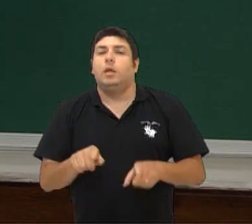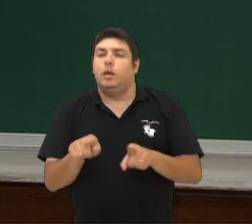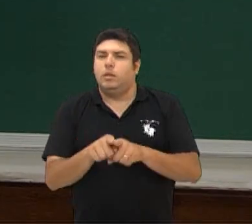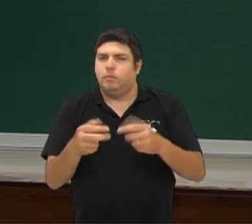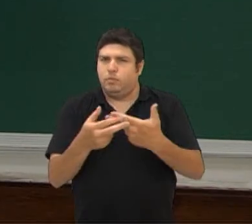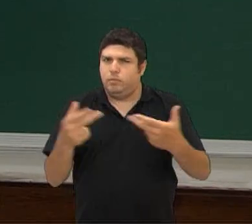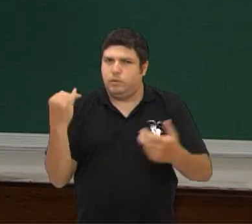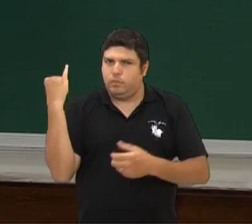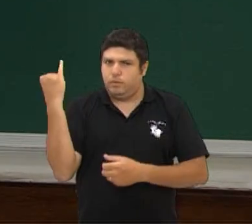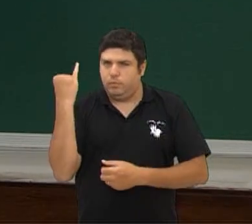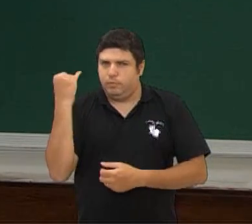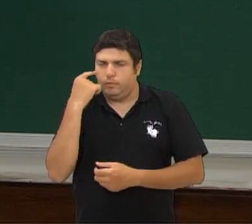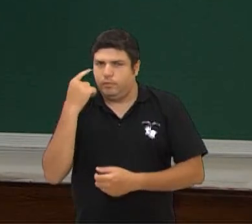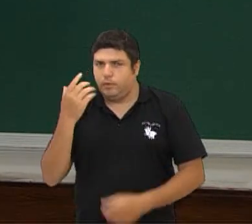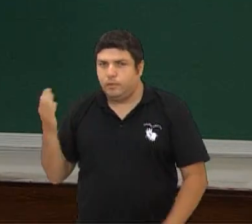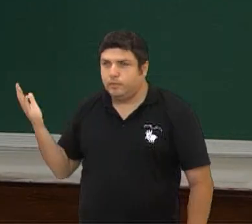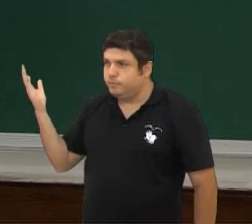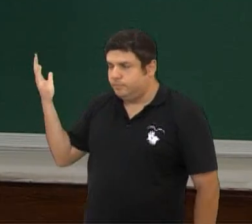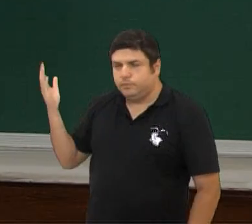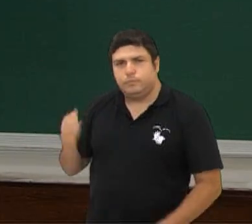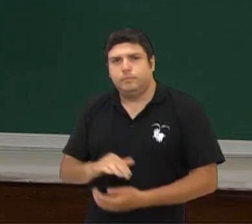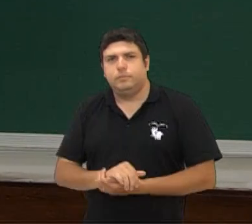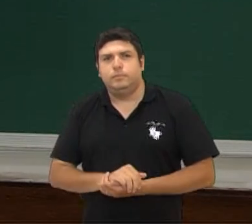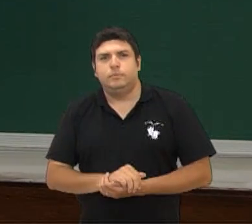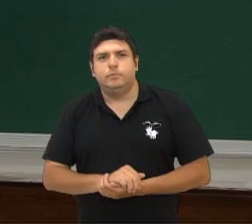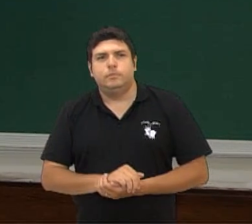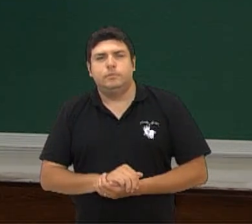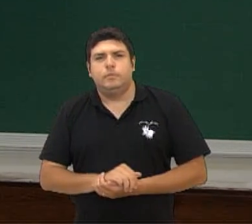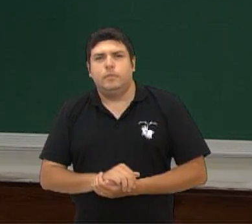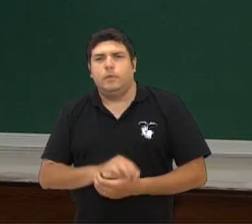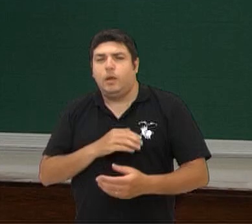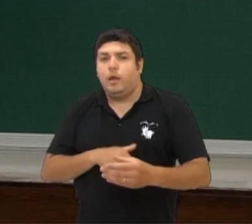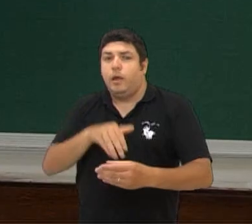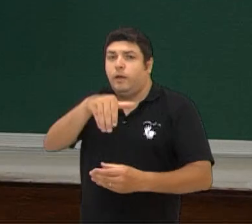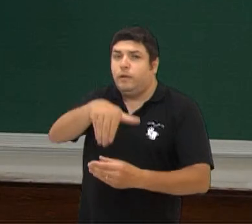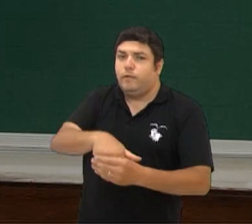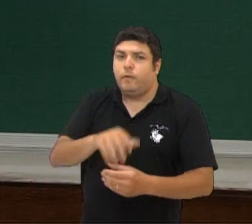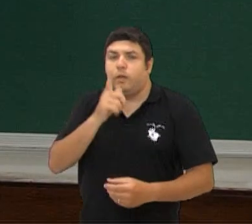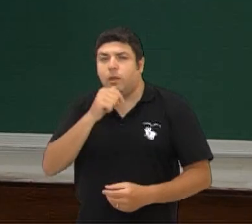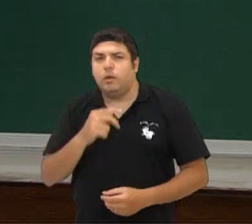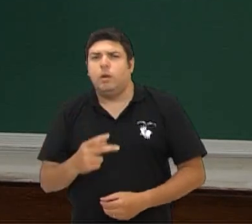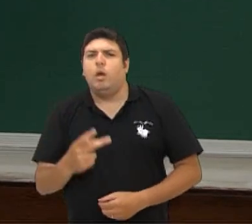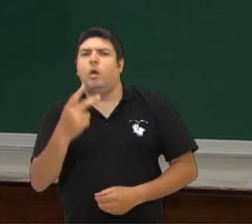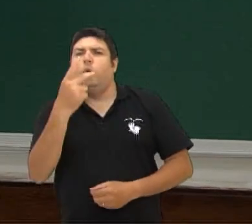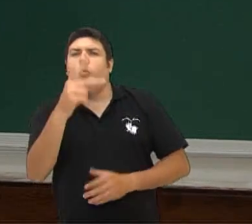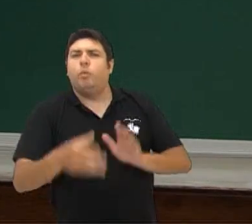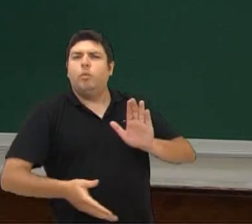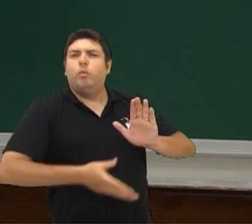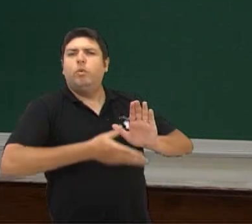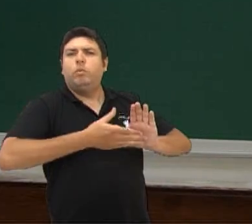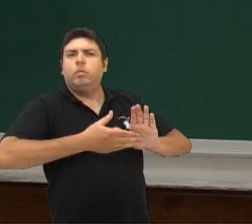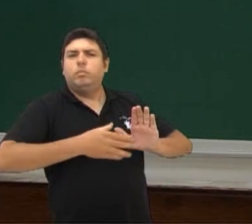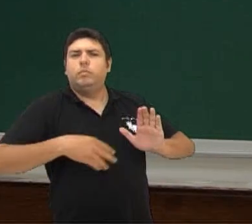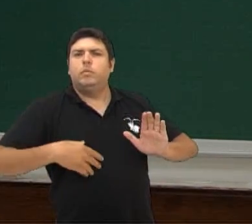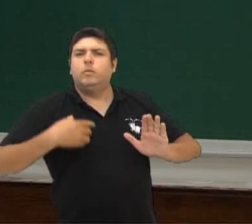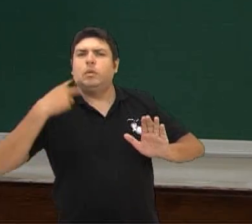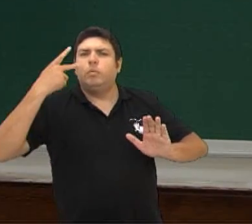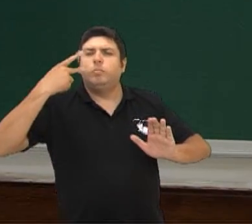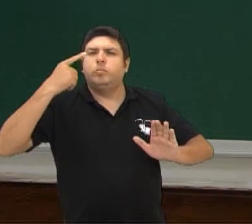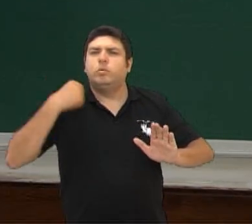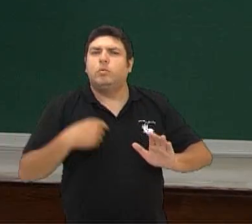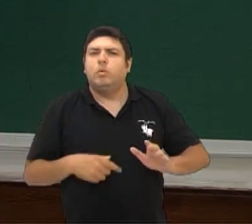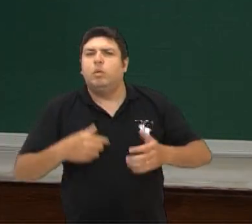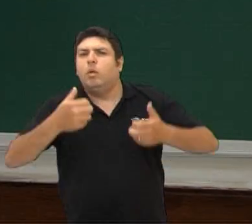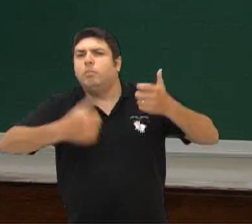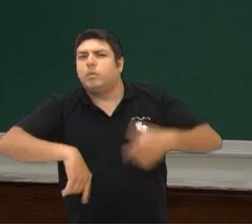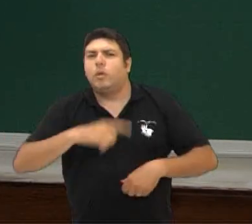aqui, né? Olha só o que está falando aqui. Vote na água. O que seu candidato está falando sobre? Mananciais, a água,